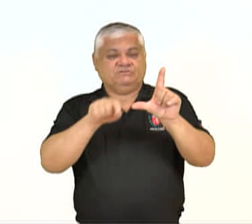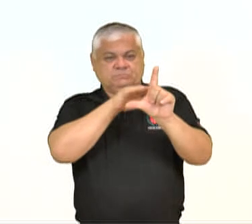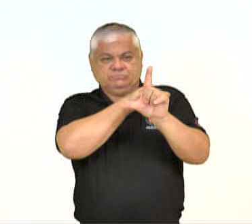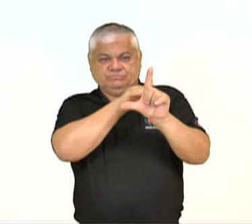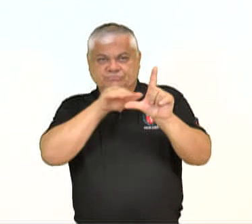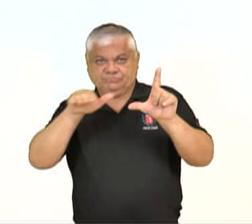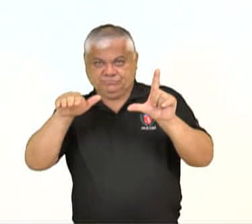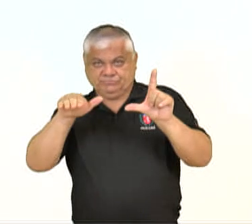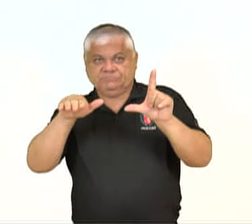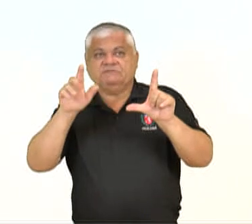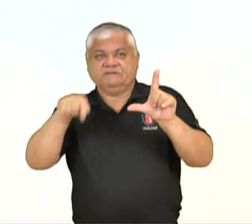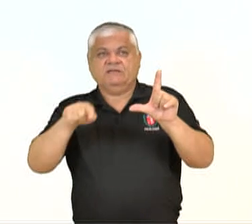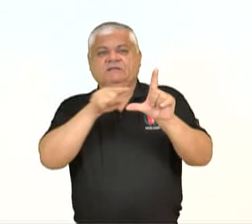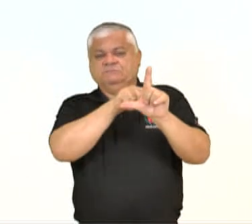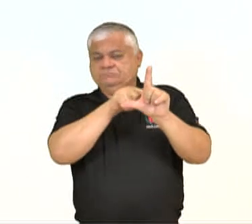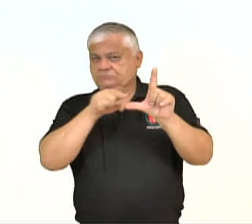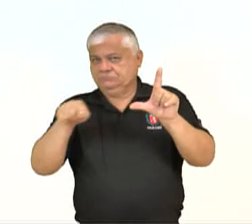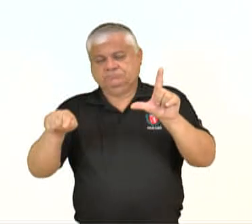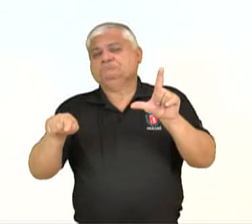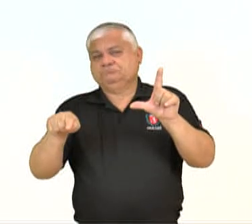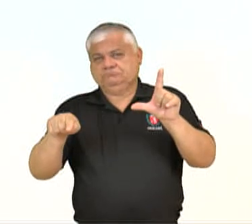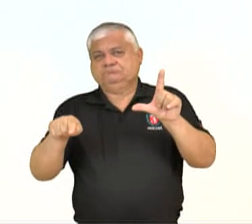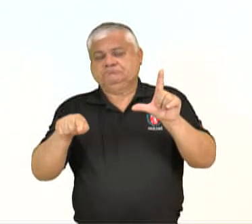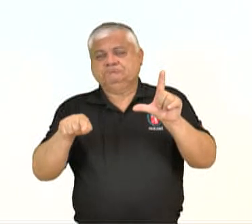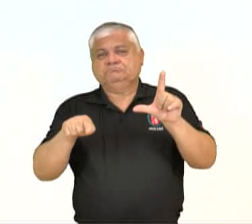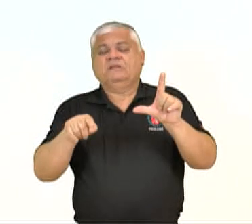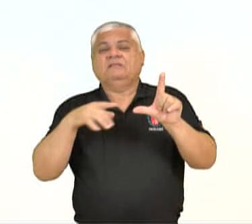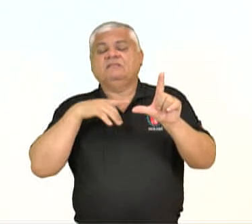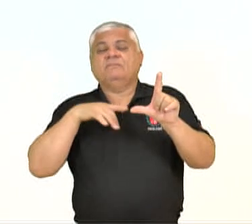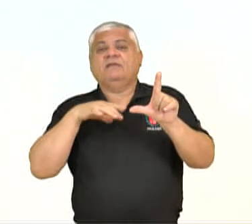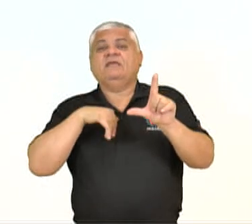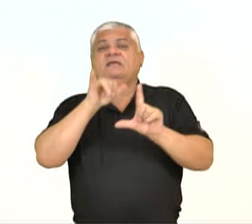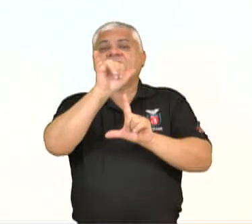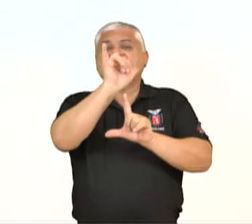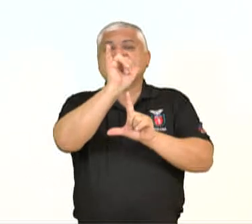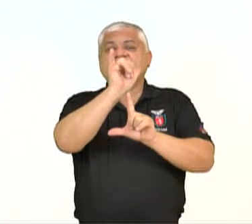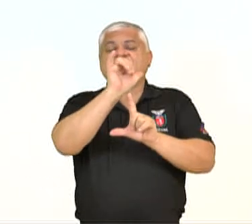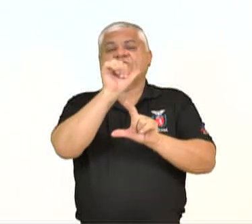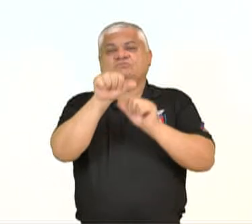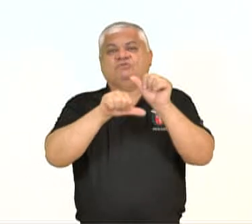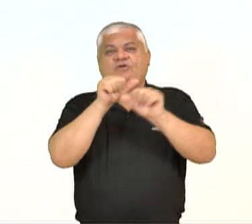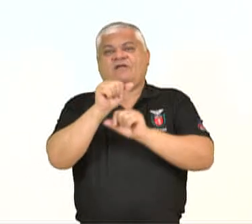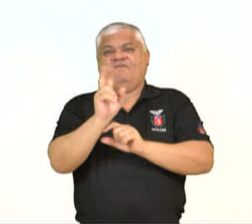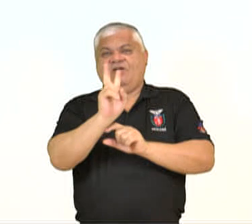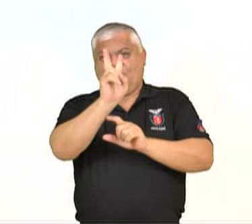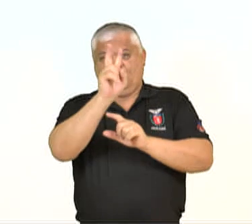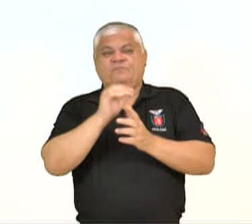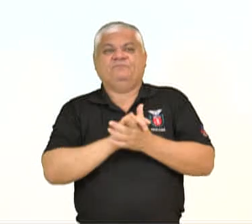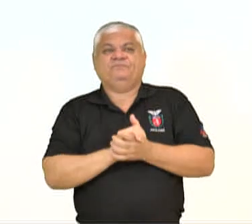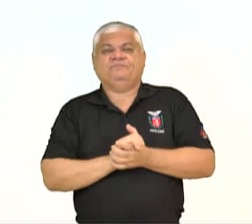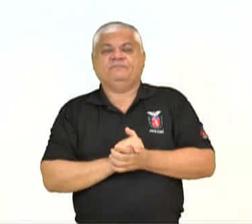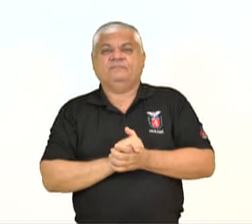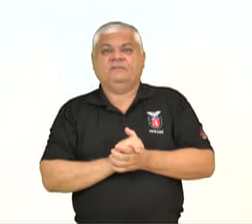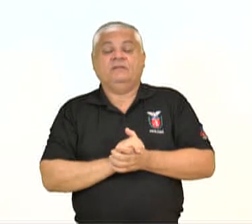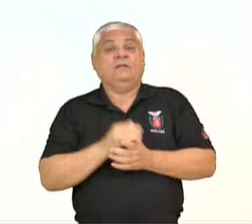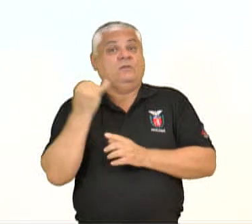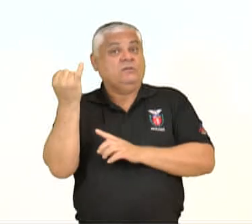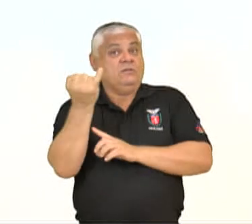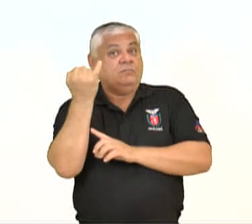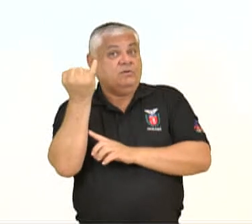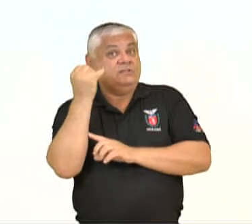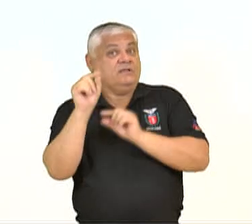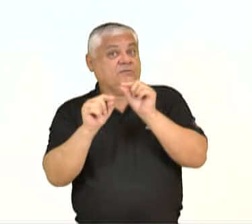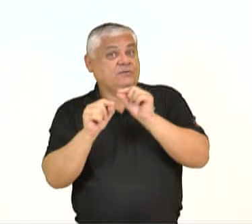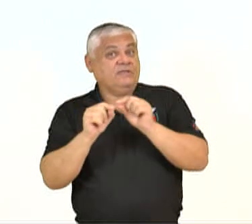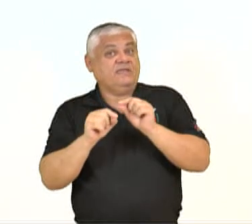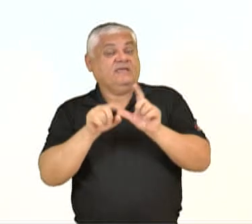dessa forma, simples, a partir das raízes, e o y substituindo o valor, conforme vocês estão vendo aqui. E é importante lembrar que